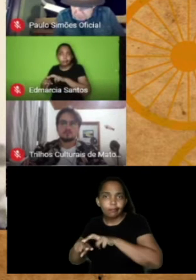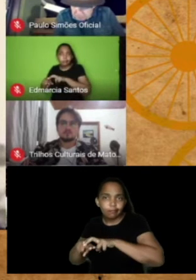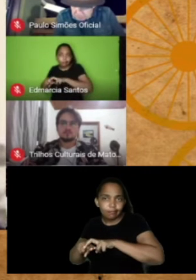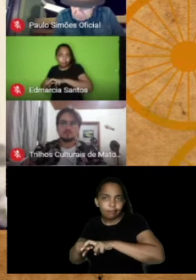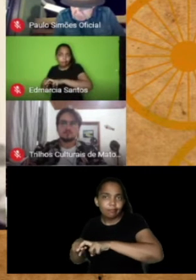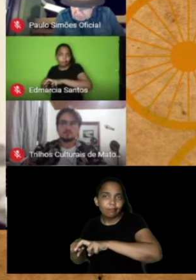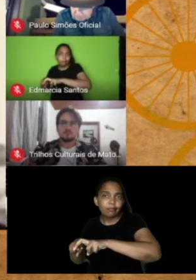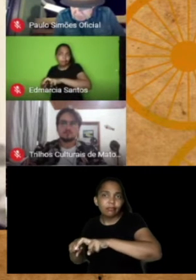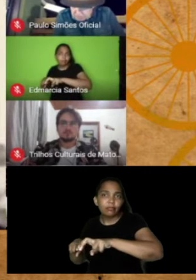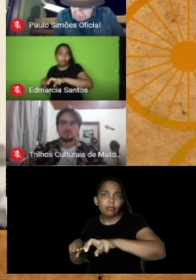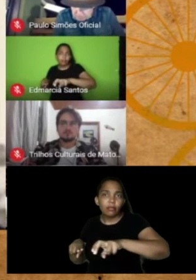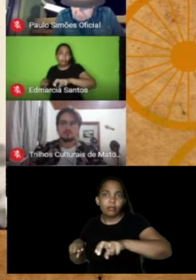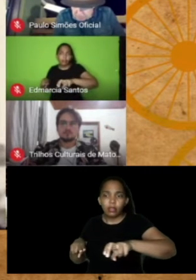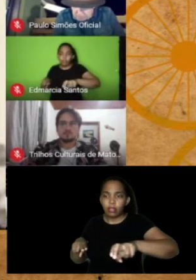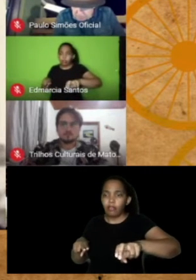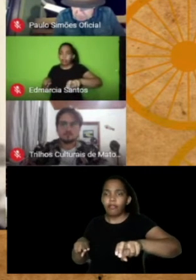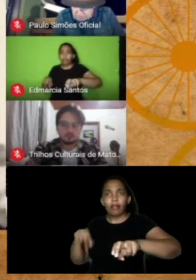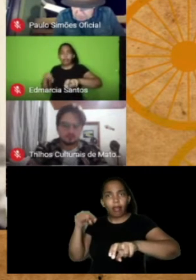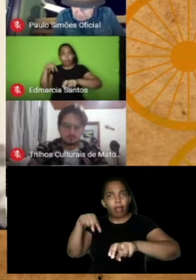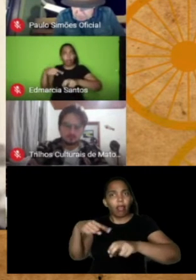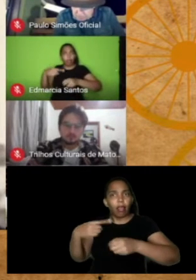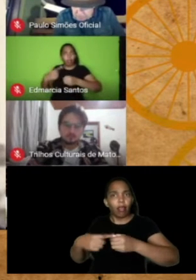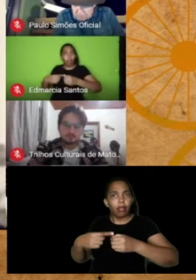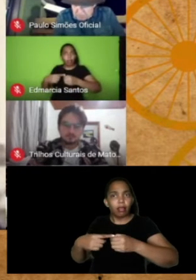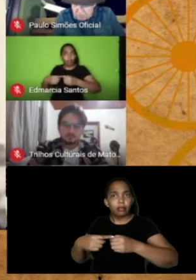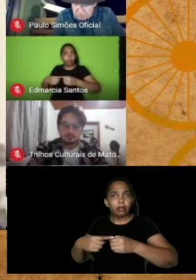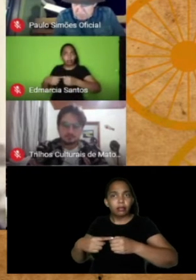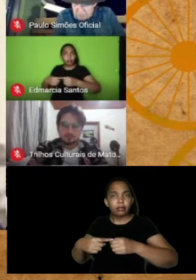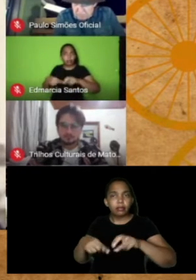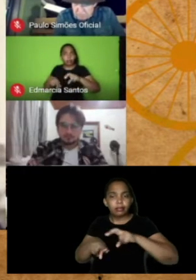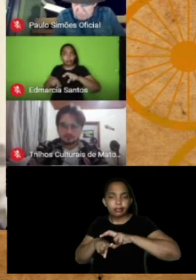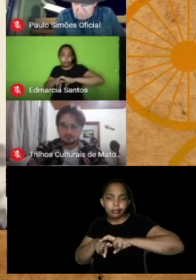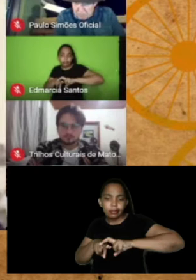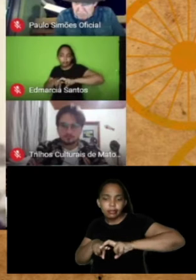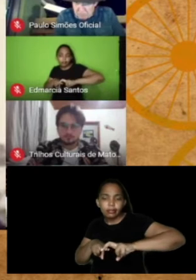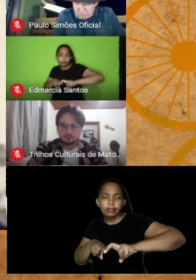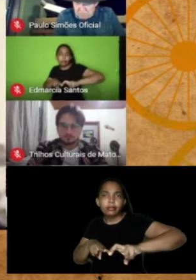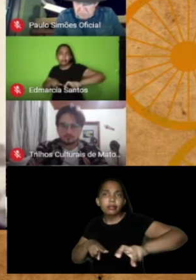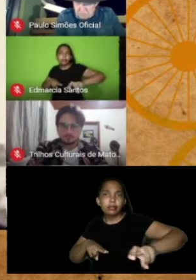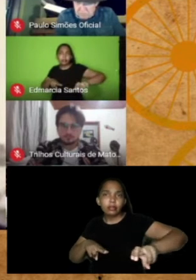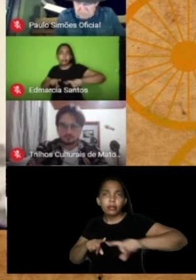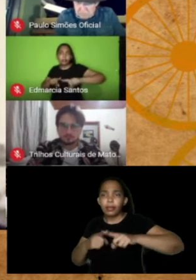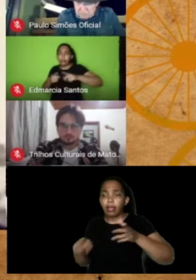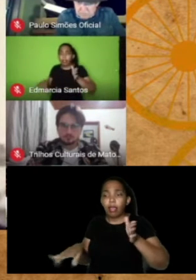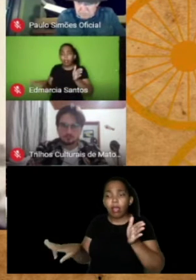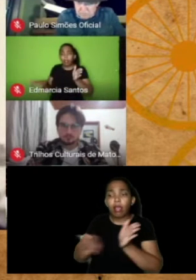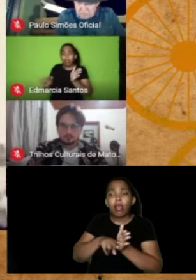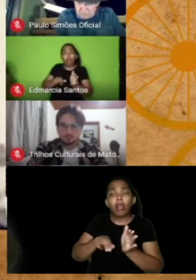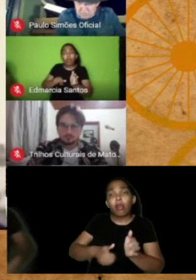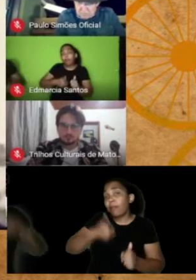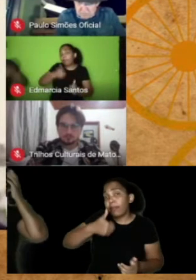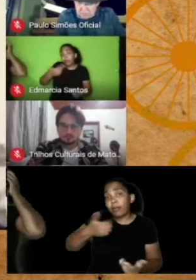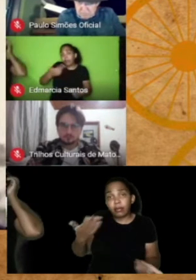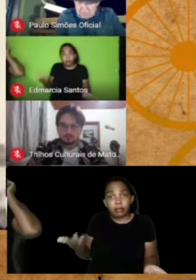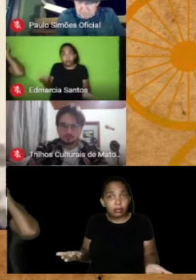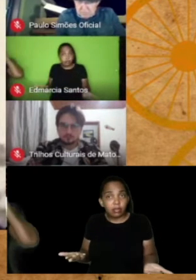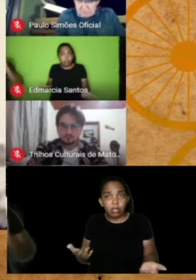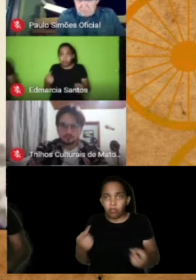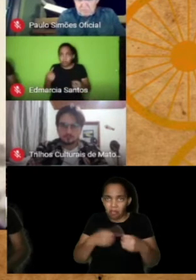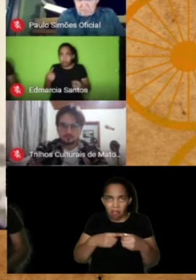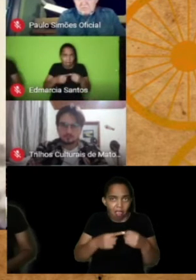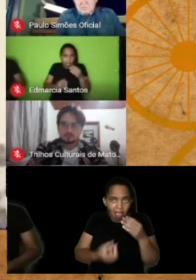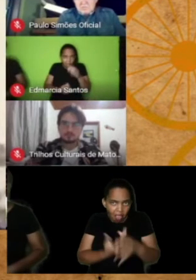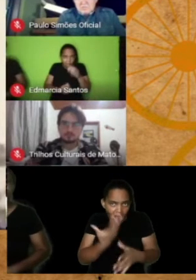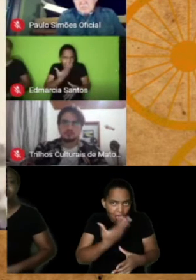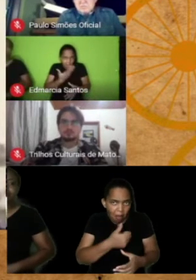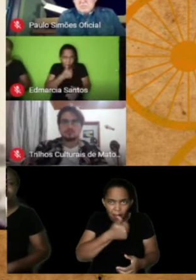ferroviário fica dentro da cidade. Mas ele chegou primeiro, não foi a